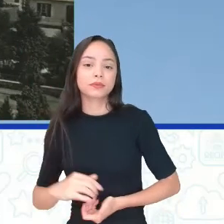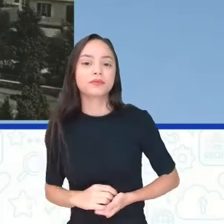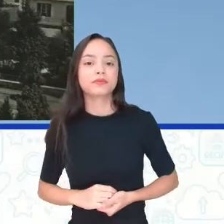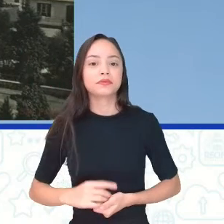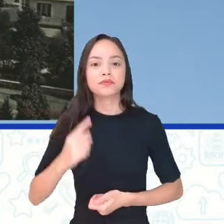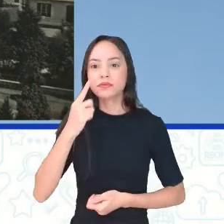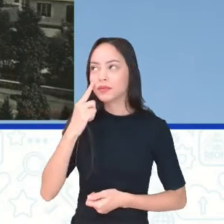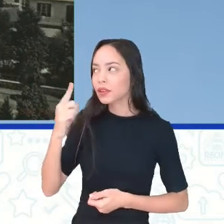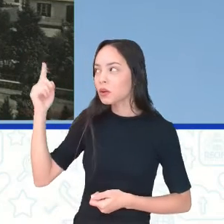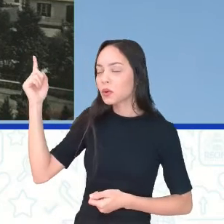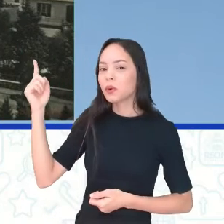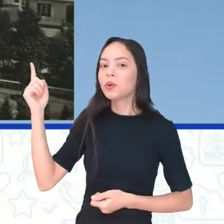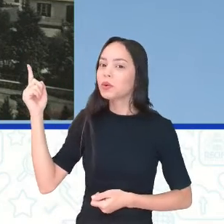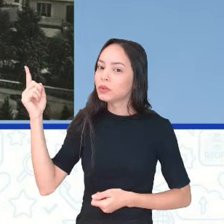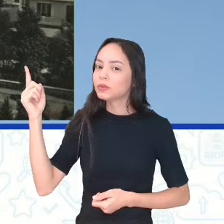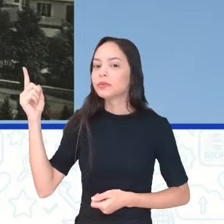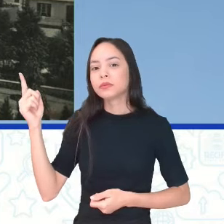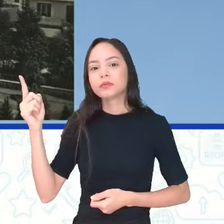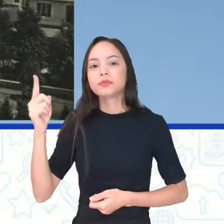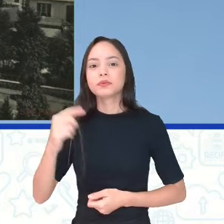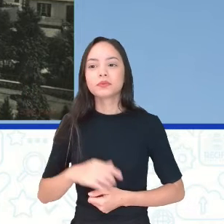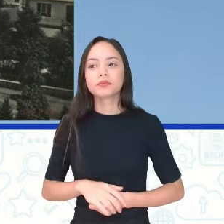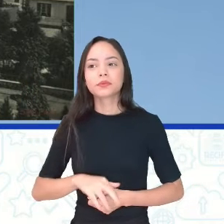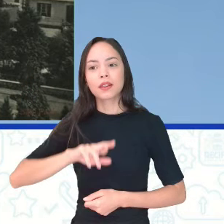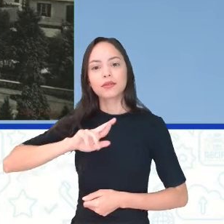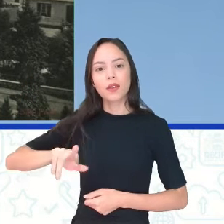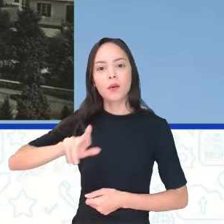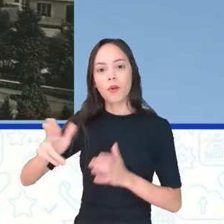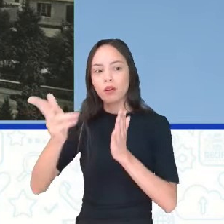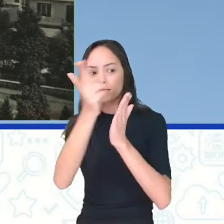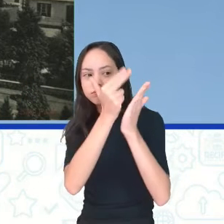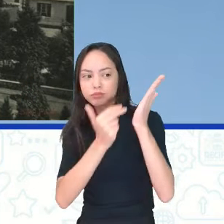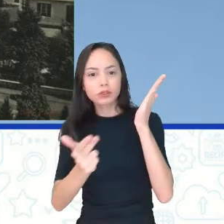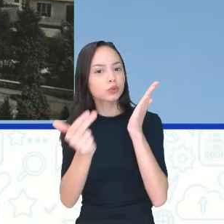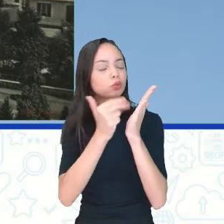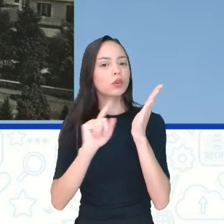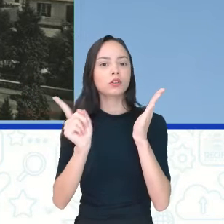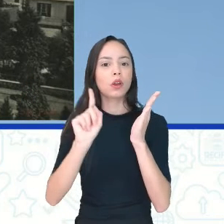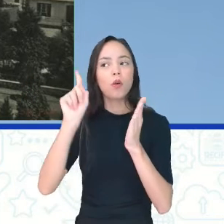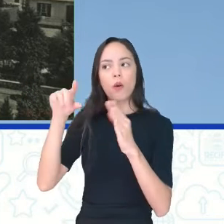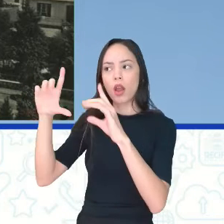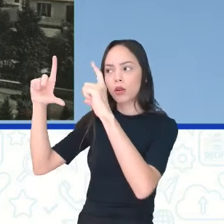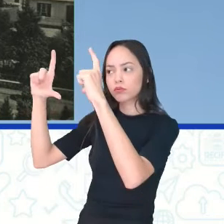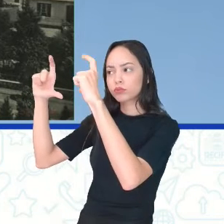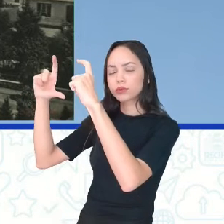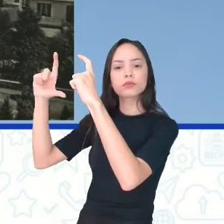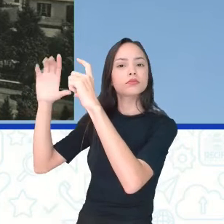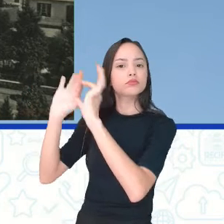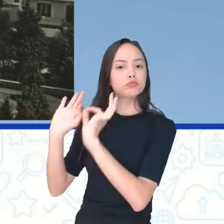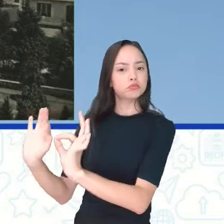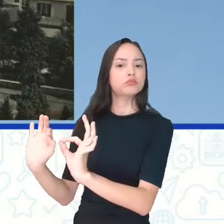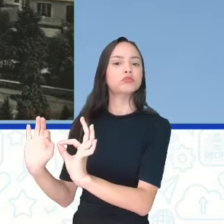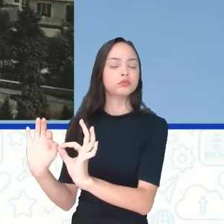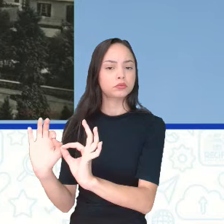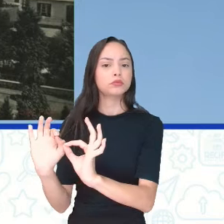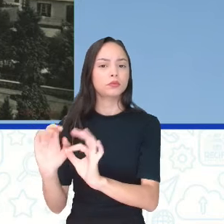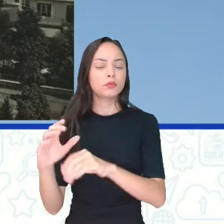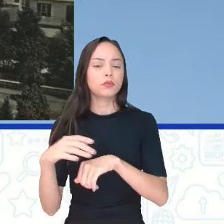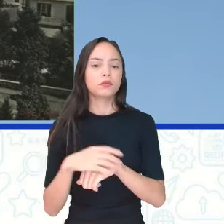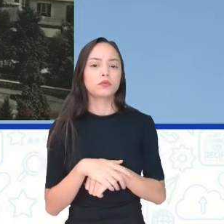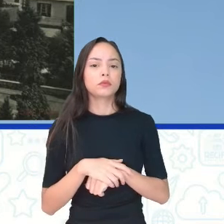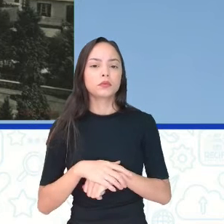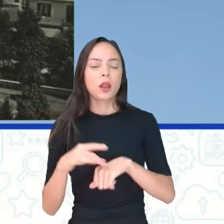Olha aí, já é primeiro que não é mais uma pintura, é uma fotografia em preto e branco, mas é